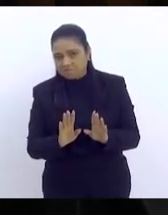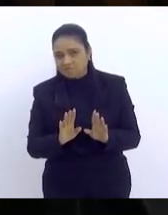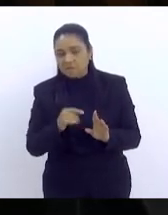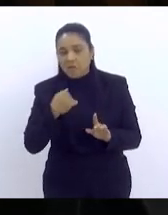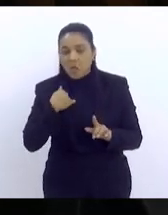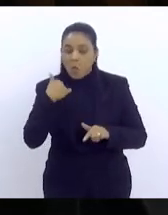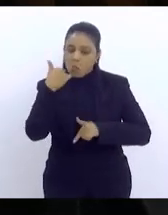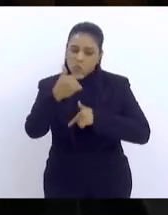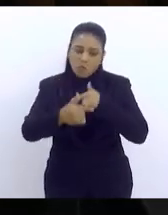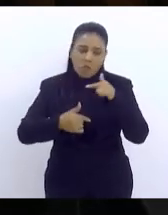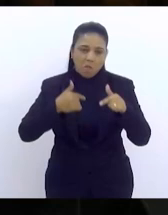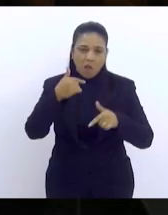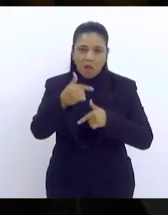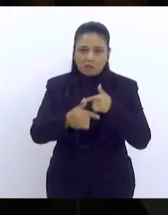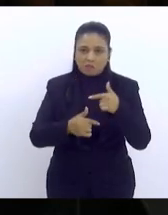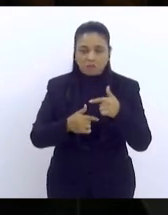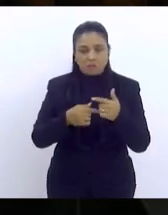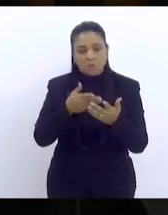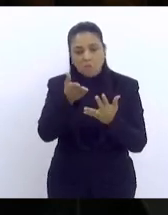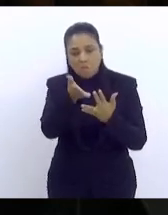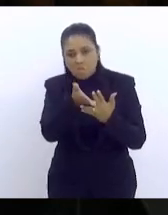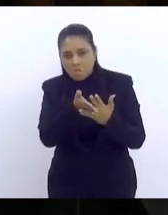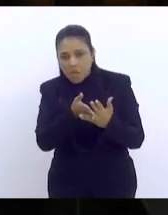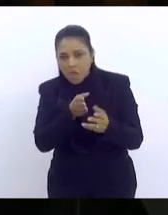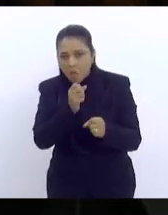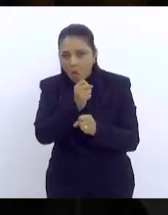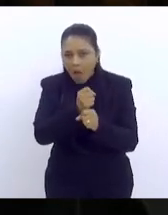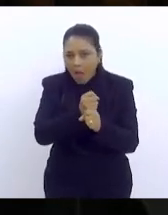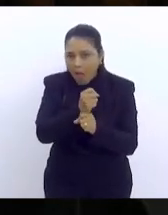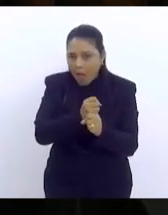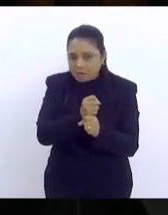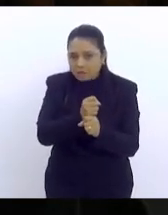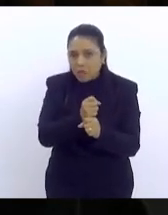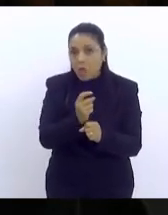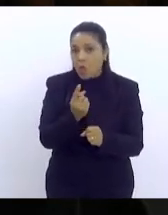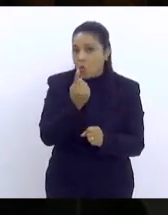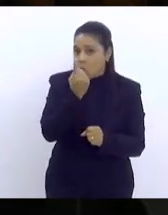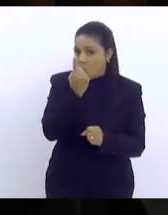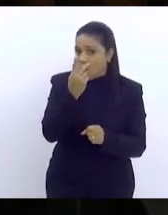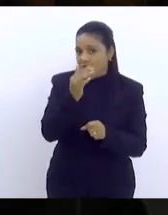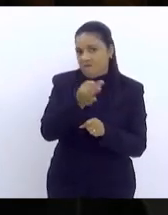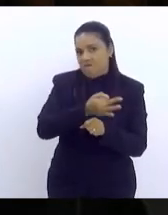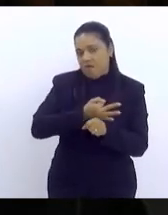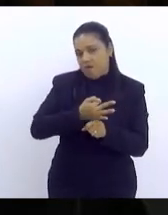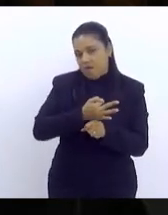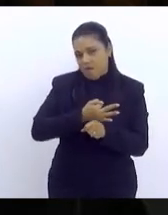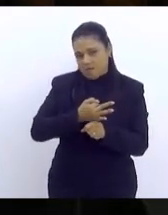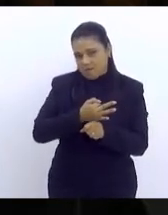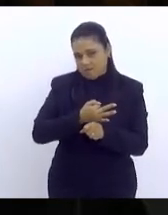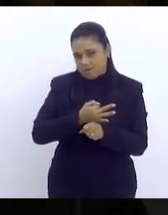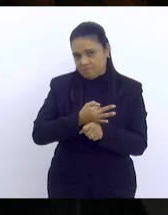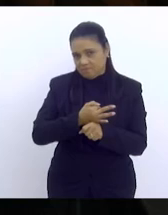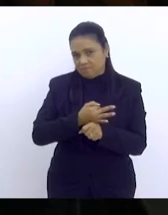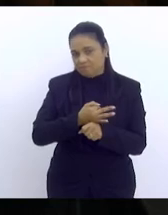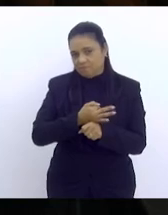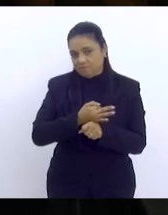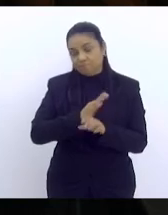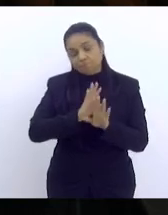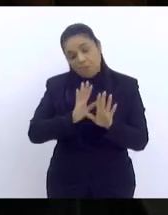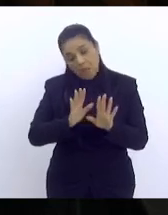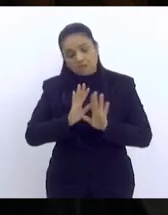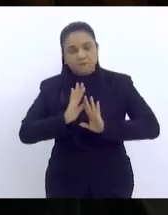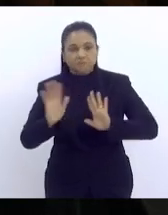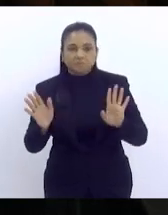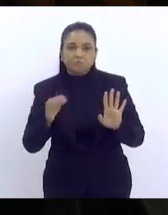trabalhador não tem recesso no meio do ano é uma férias por ano né Mas vamos lá e aí